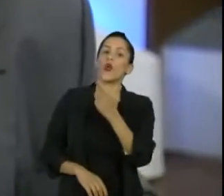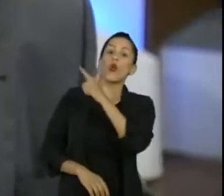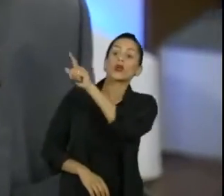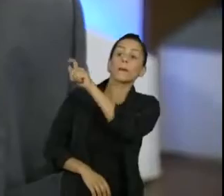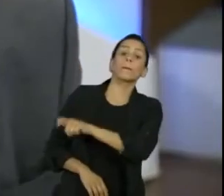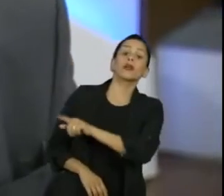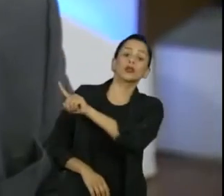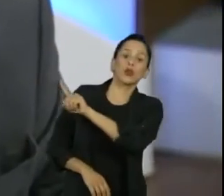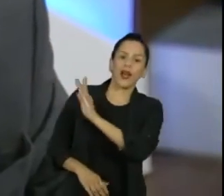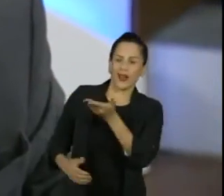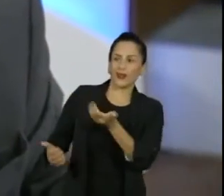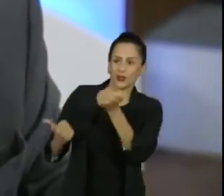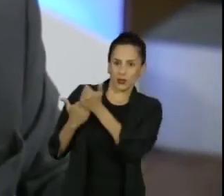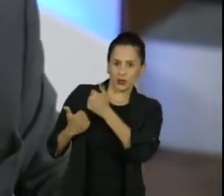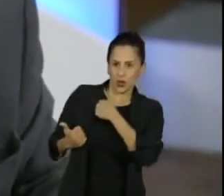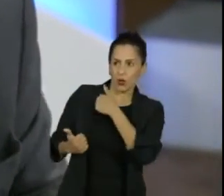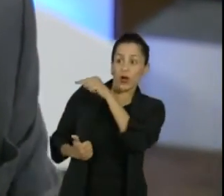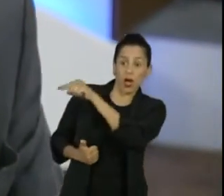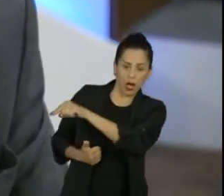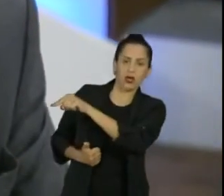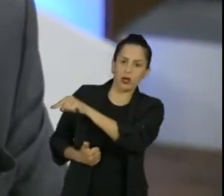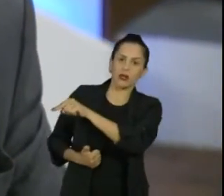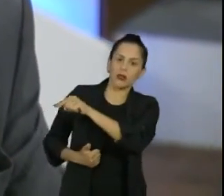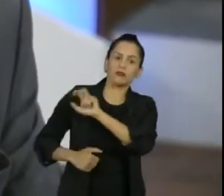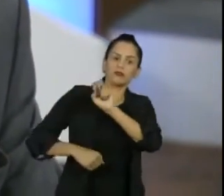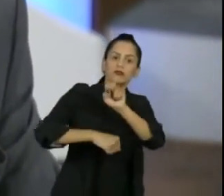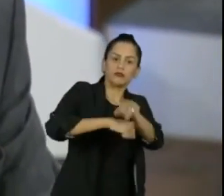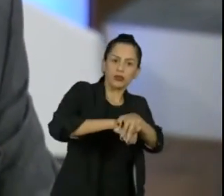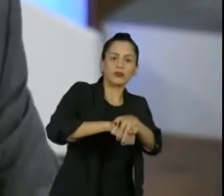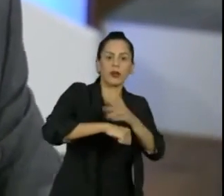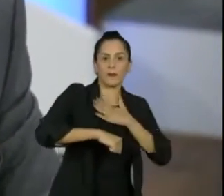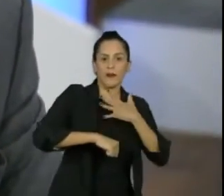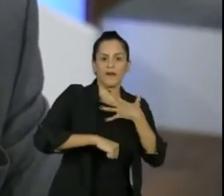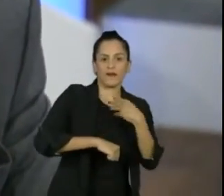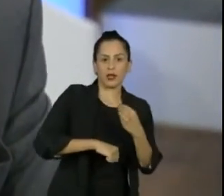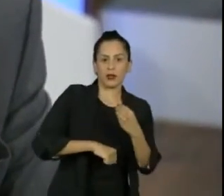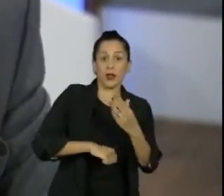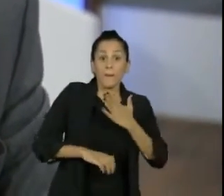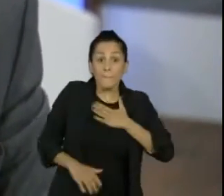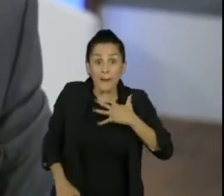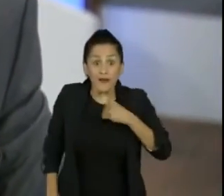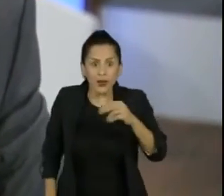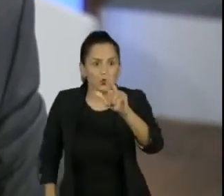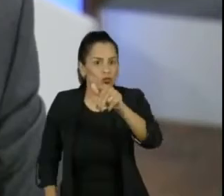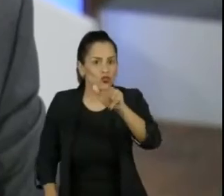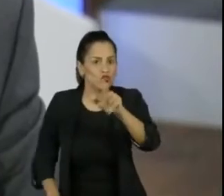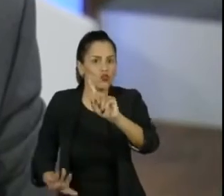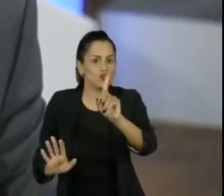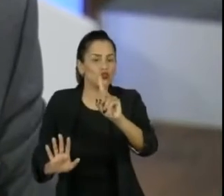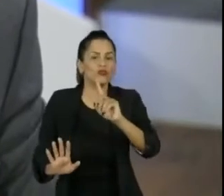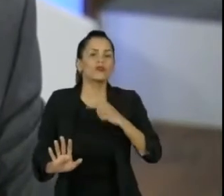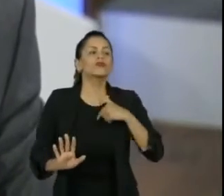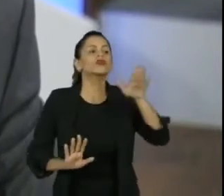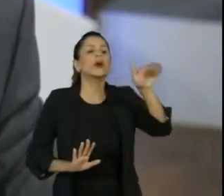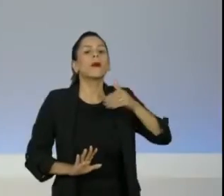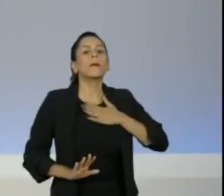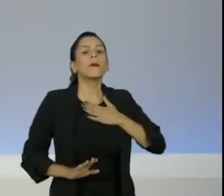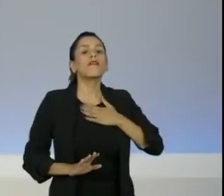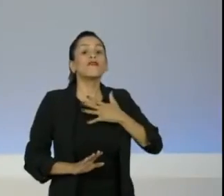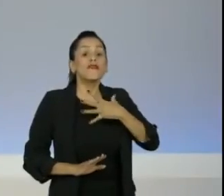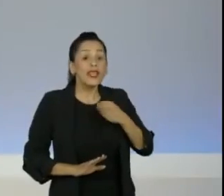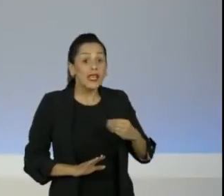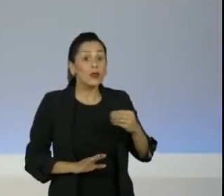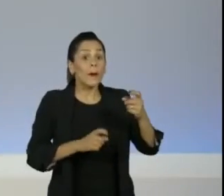foi. Quem for buscar meu filho, voltando do curso de especialização, como médico do